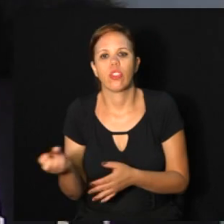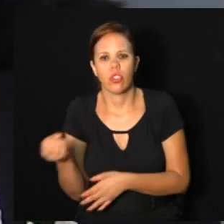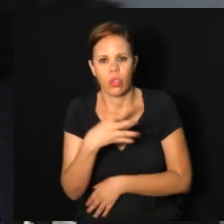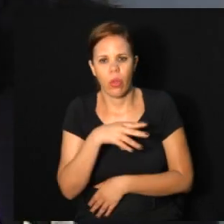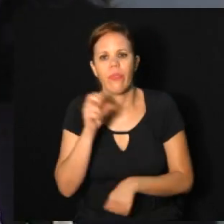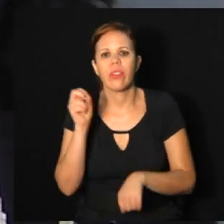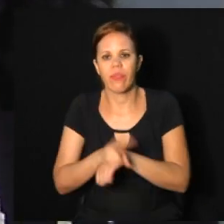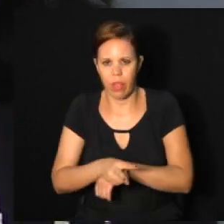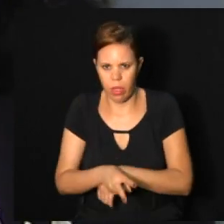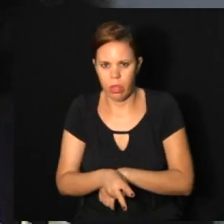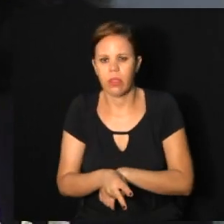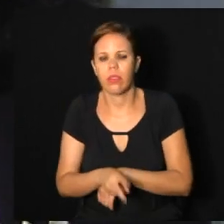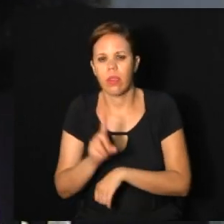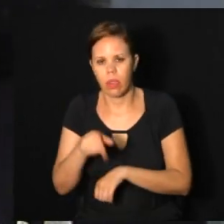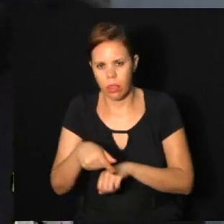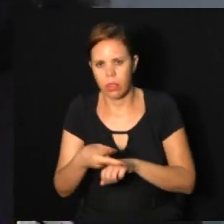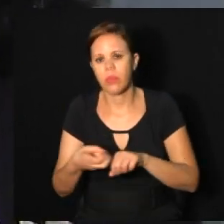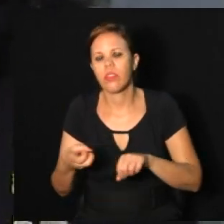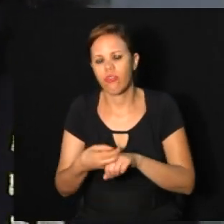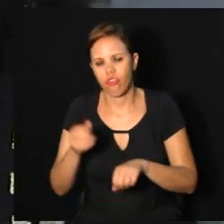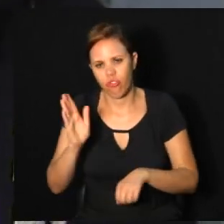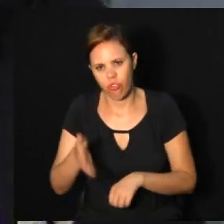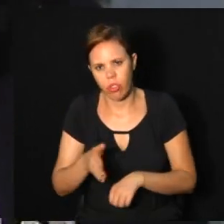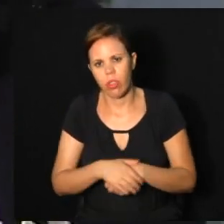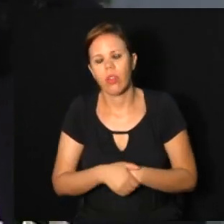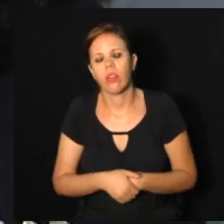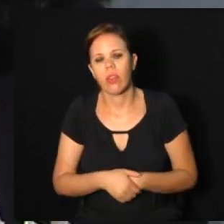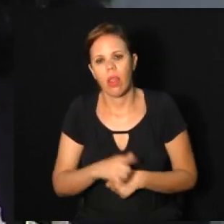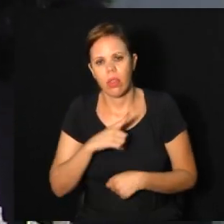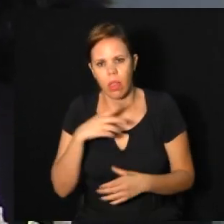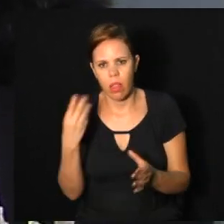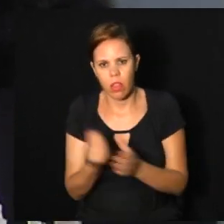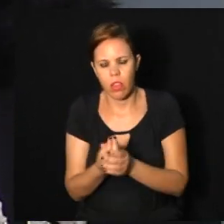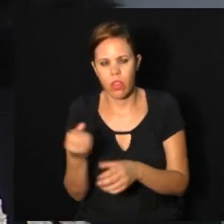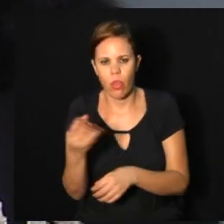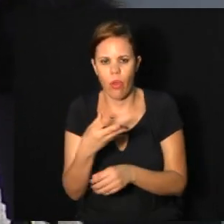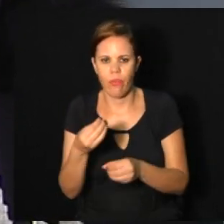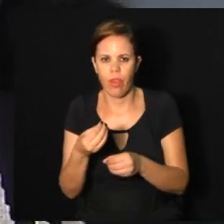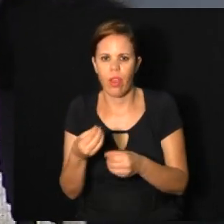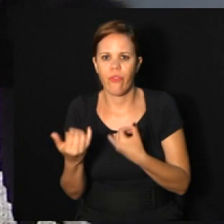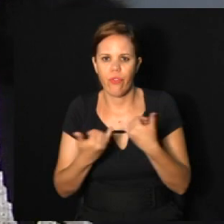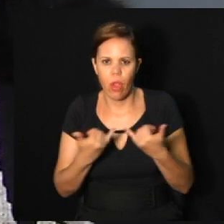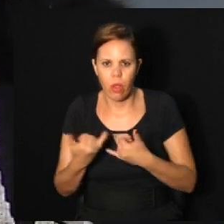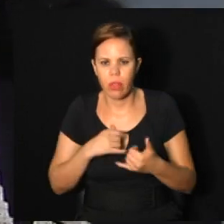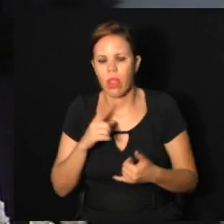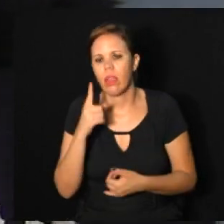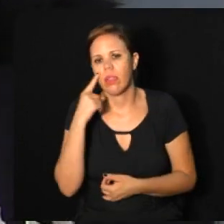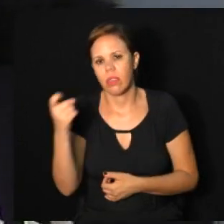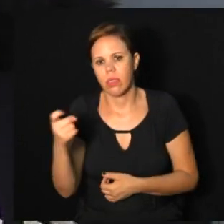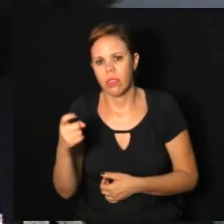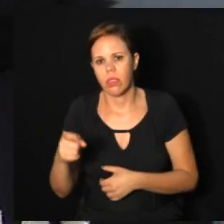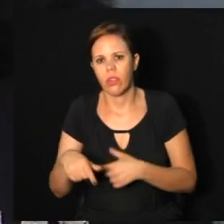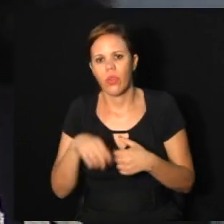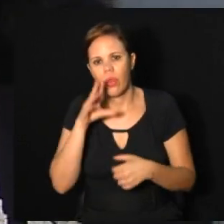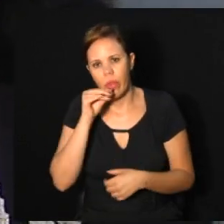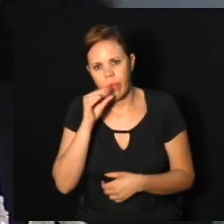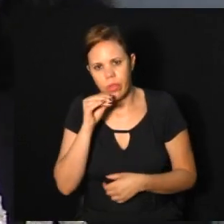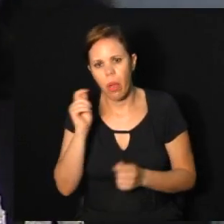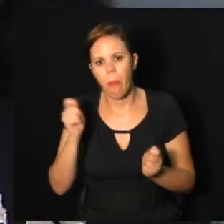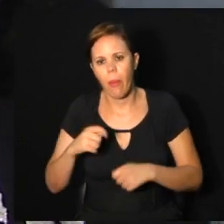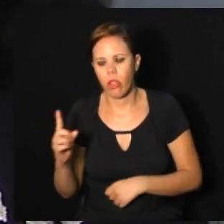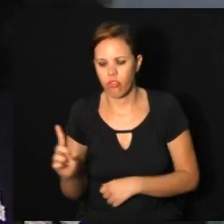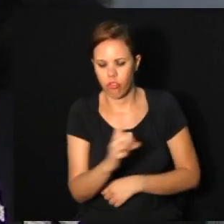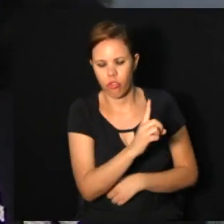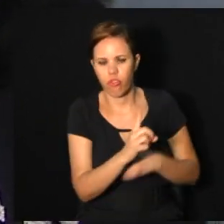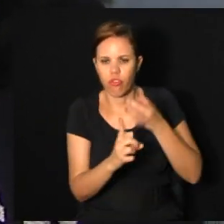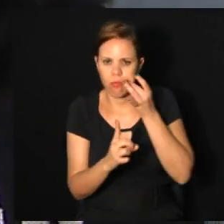vagas, esse aplicativo já contém essas novas informações e, havendo interesse, o trabalhador ele pode ou comparecer a um